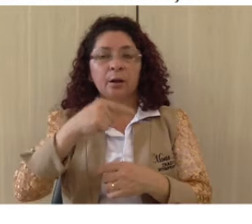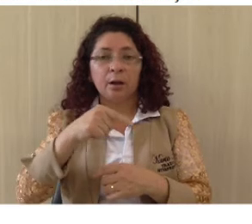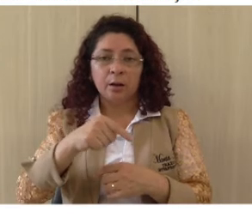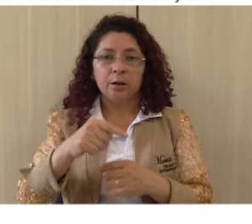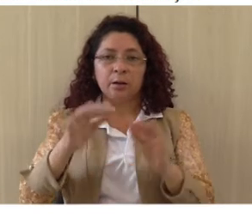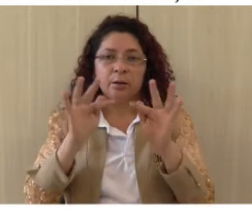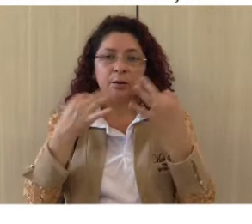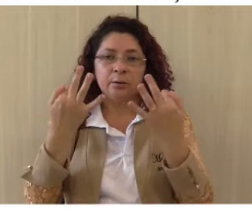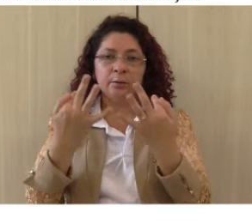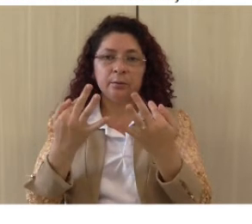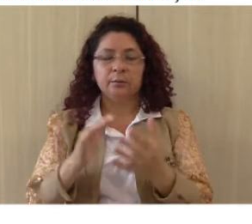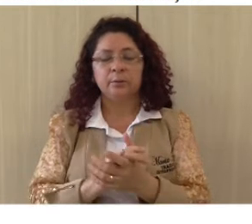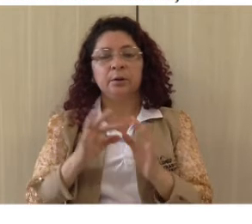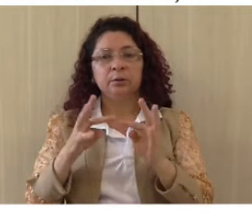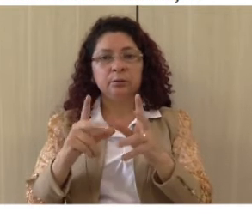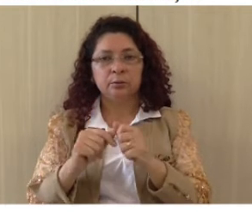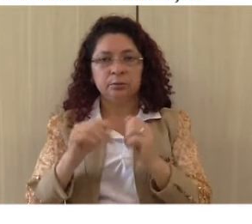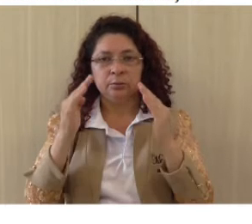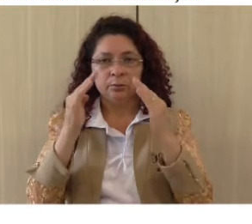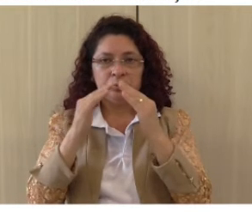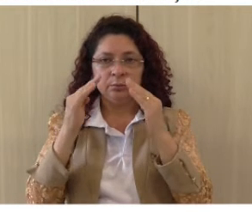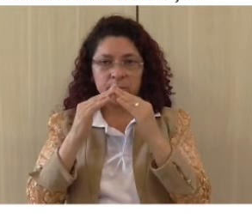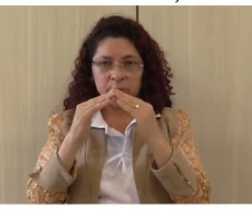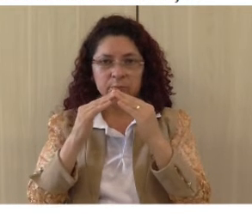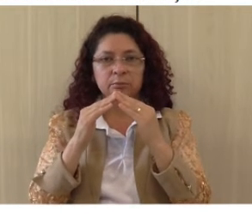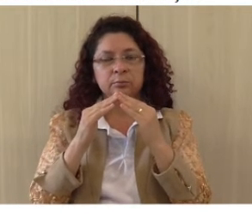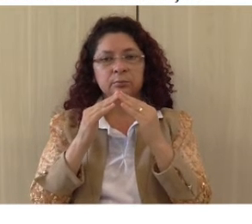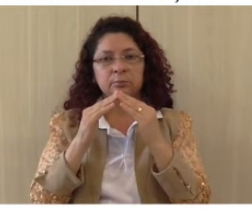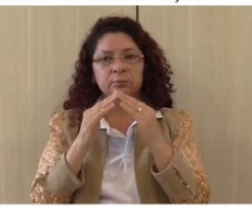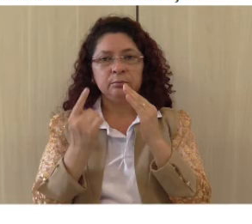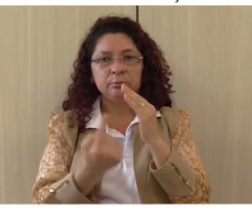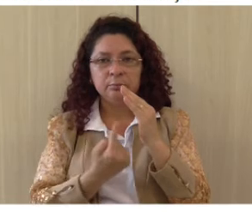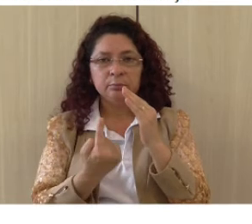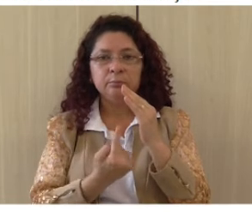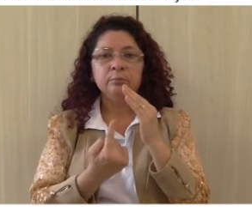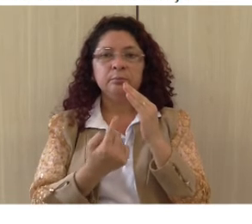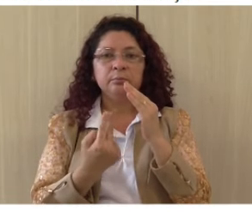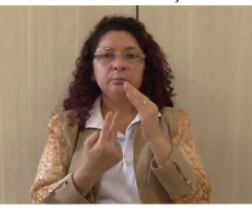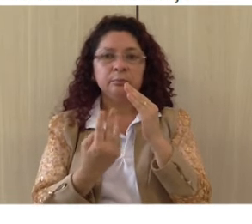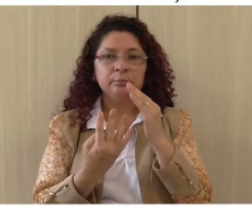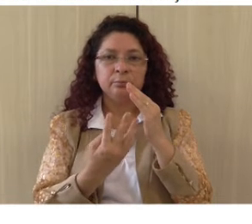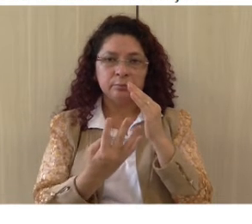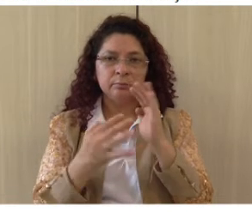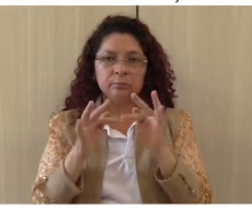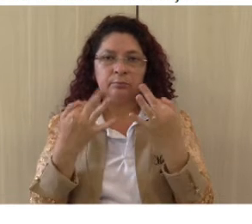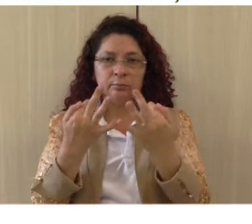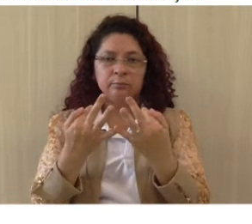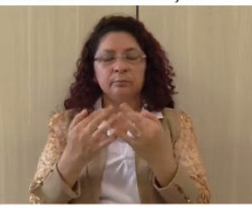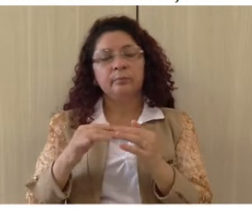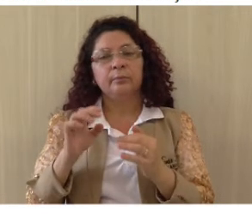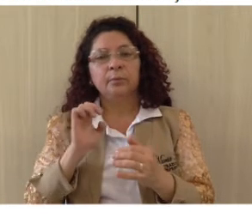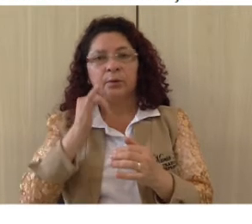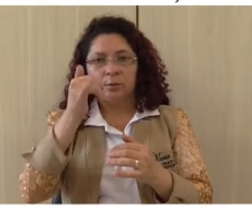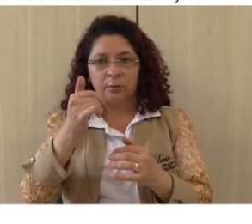unidade familiar, todas moradoras em um mesmo domicílio. Para os efeitos deste edital, a